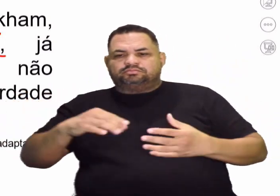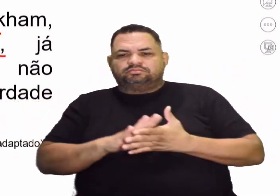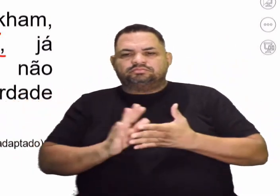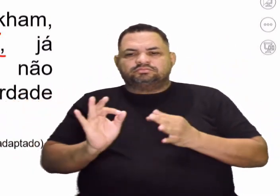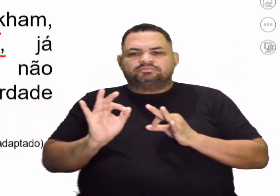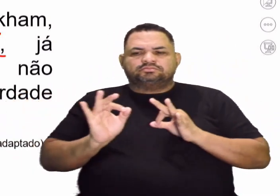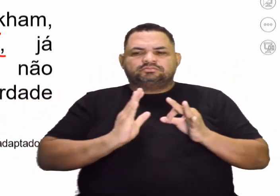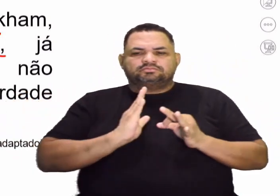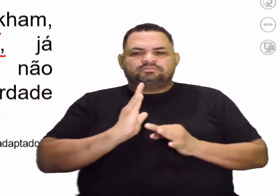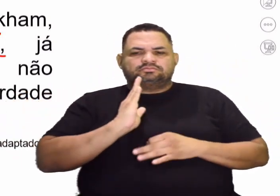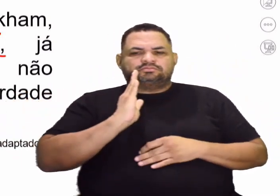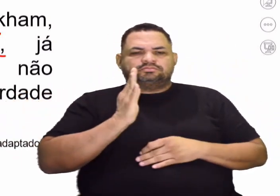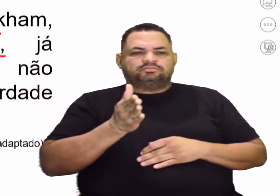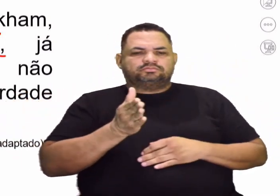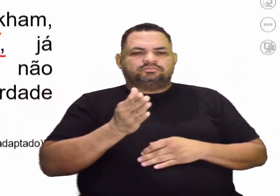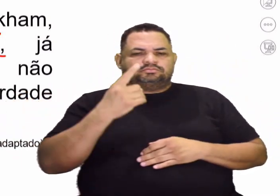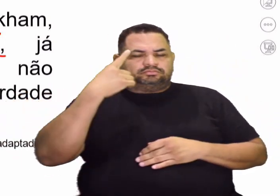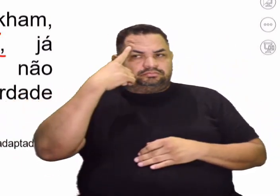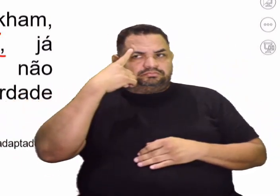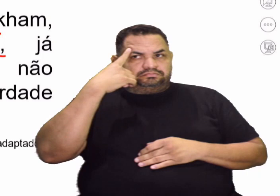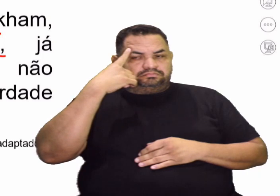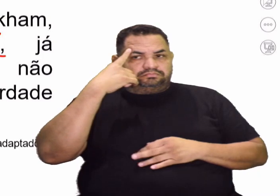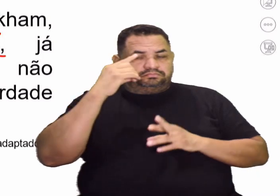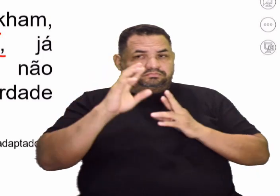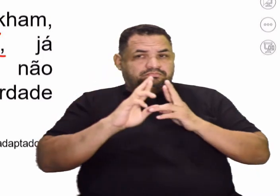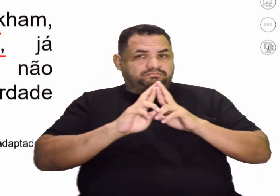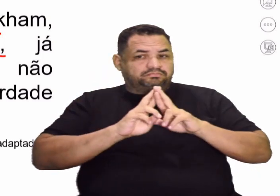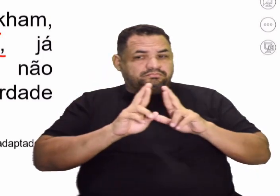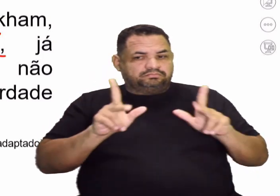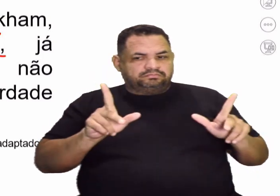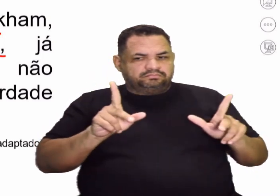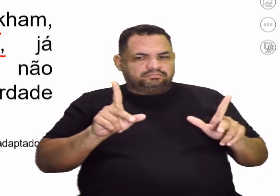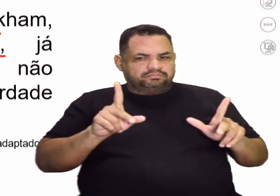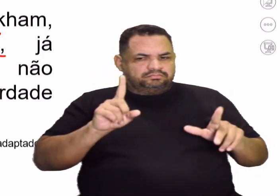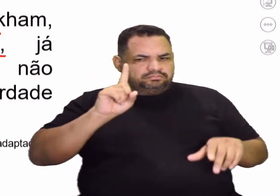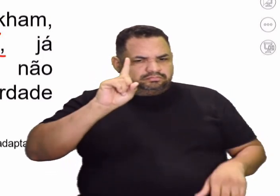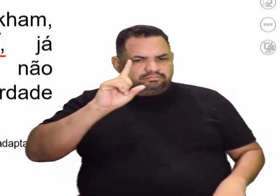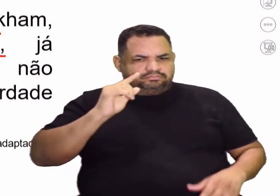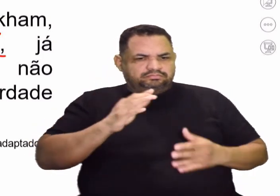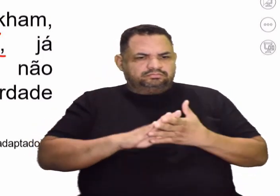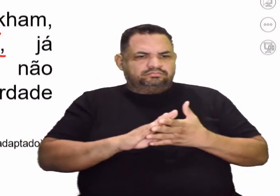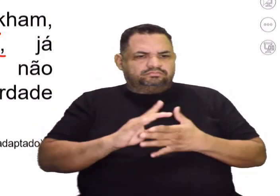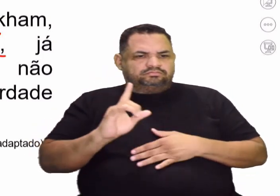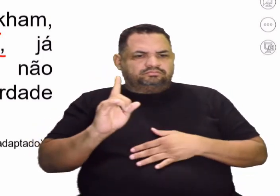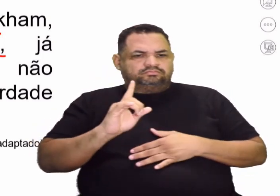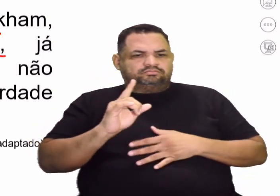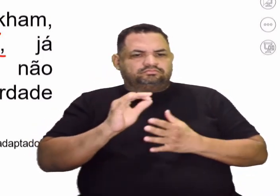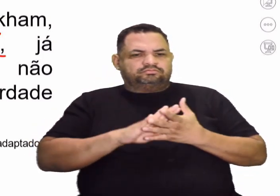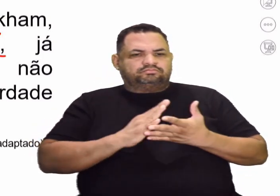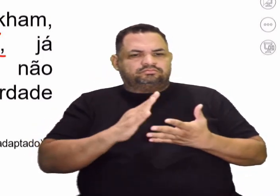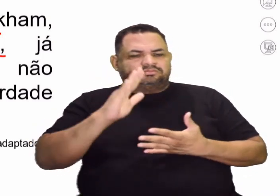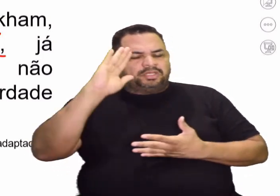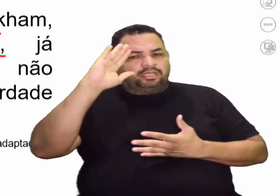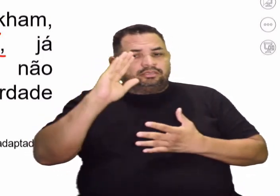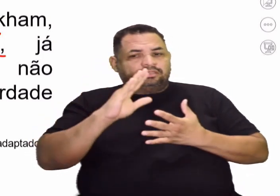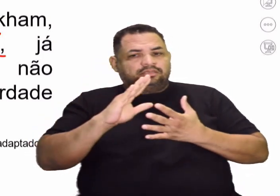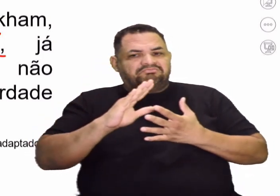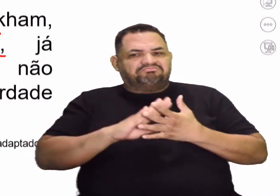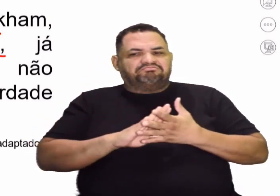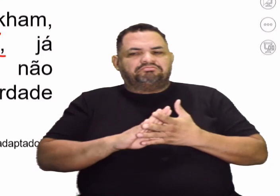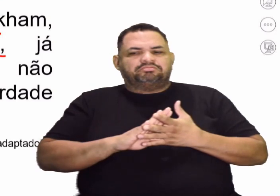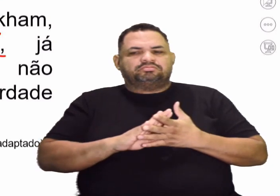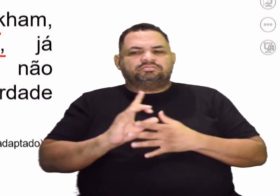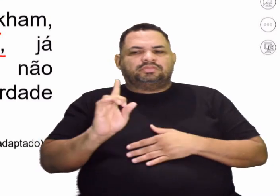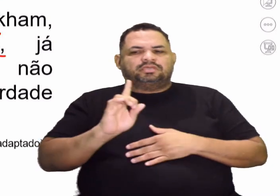Lá, eles da Idade Média já pensavam bem na frente. De não sujeição à fé, olha só,